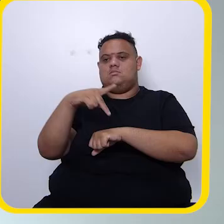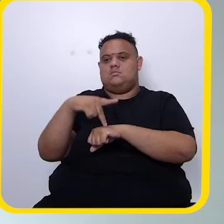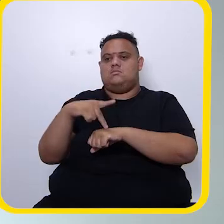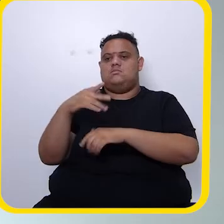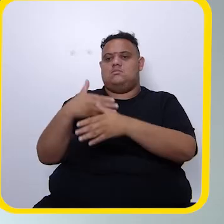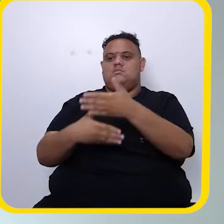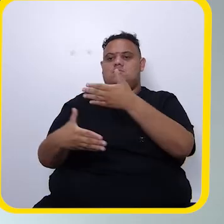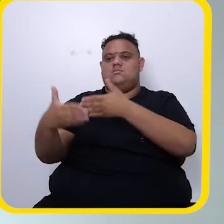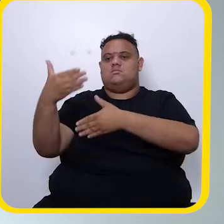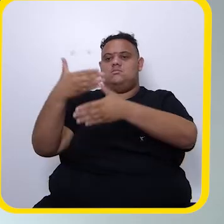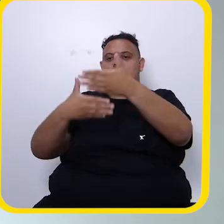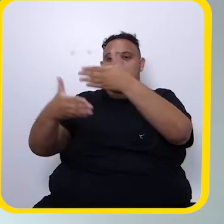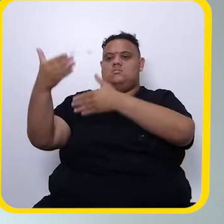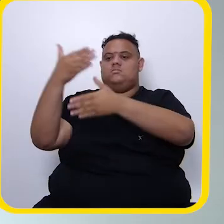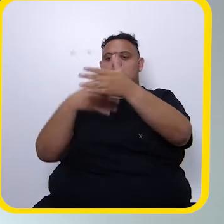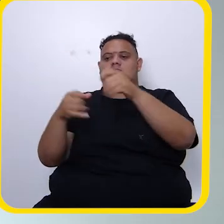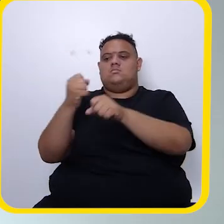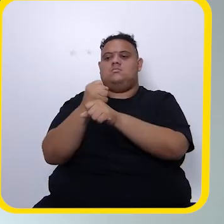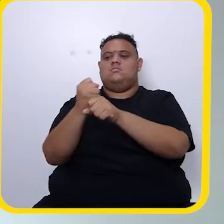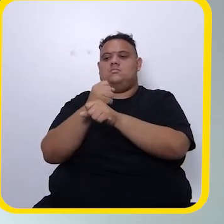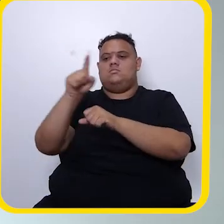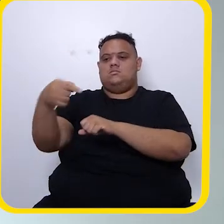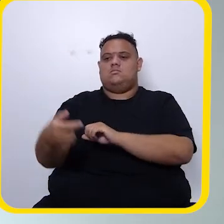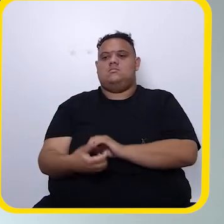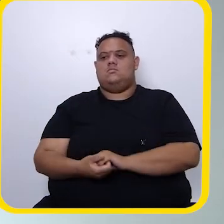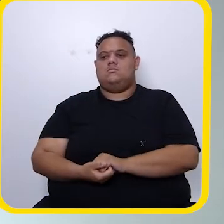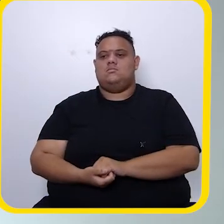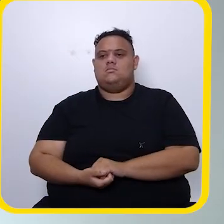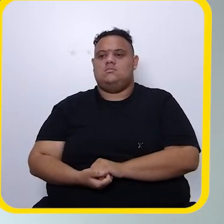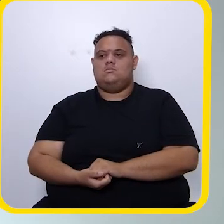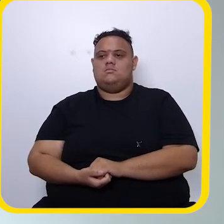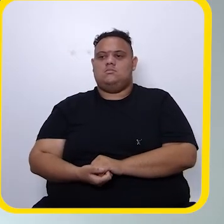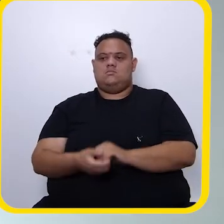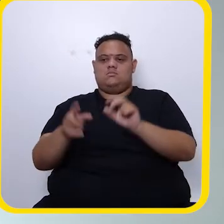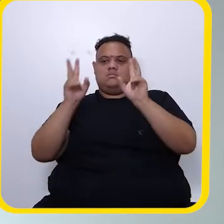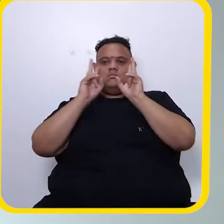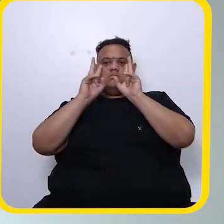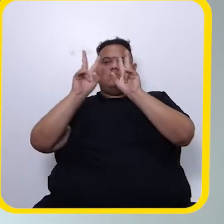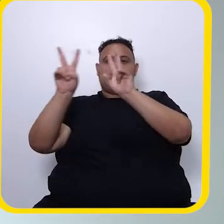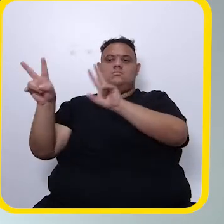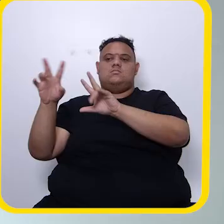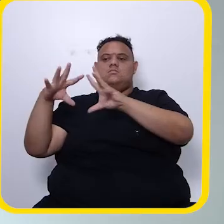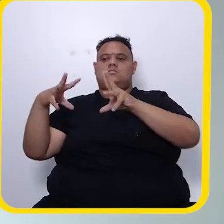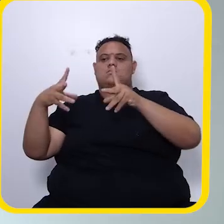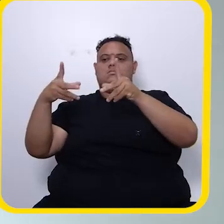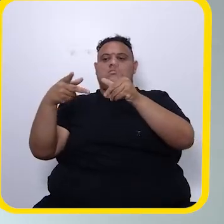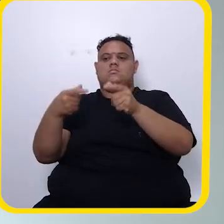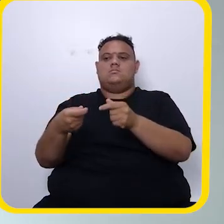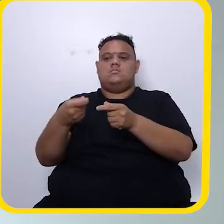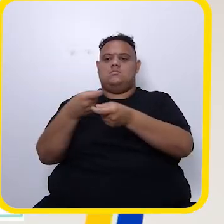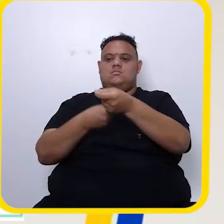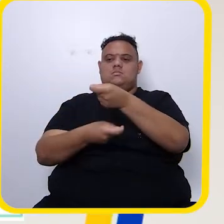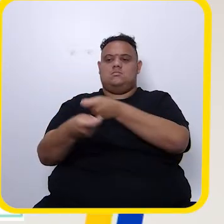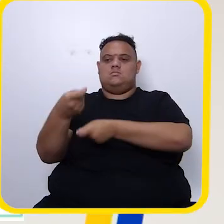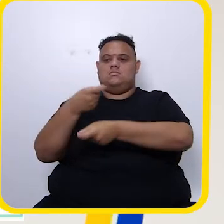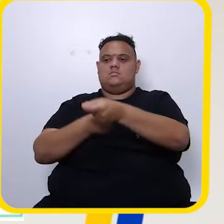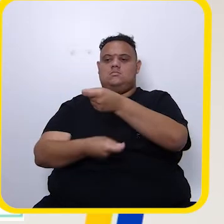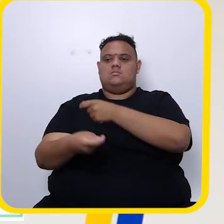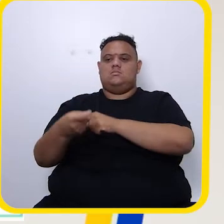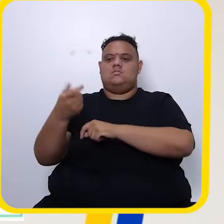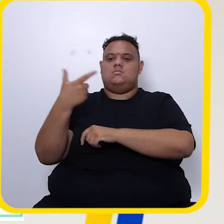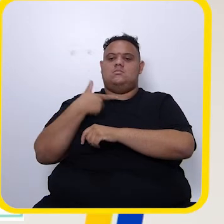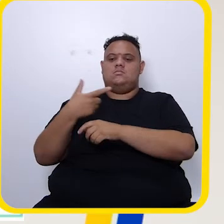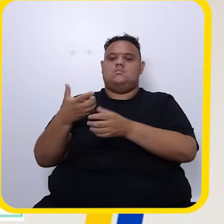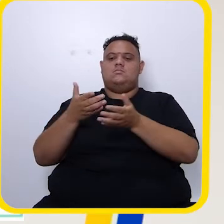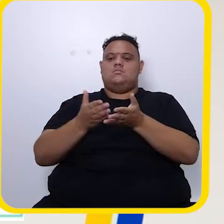com que o país cresça mais nos próximos anos. Então, olha aqui, a gente vê toda a economia, né,